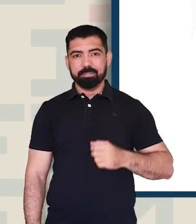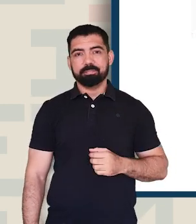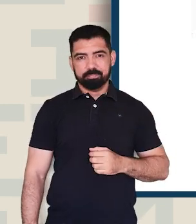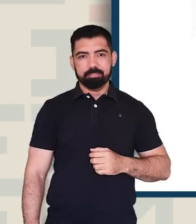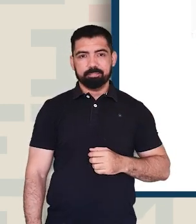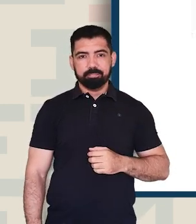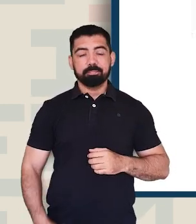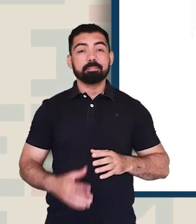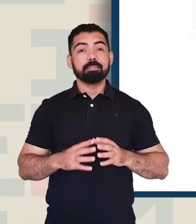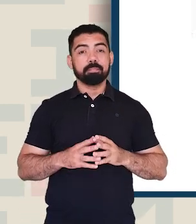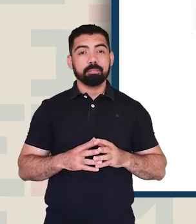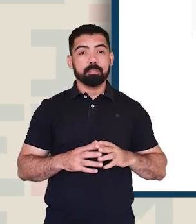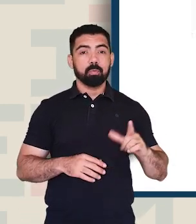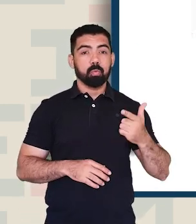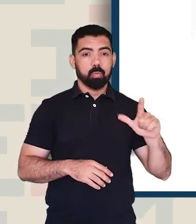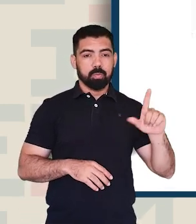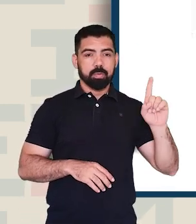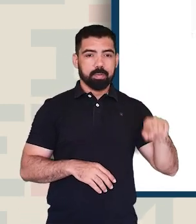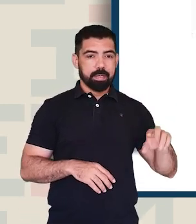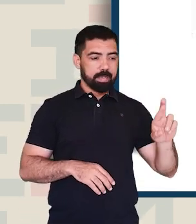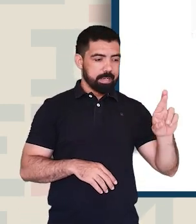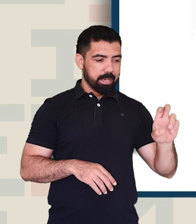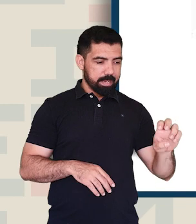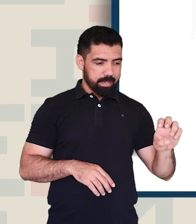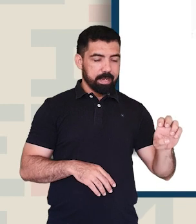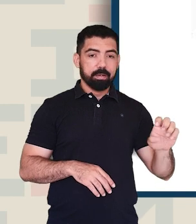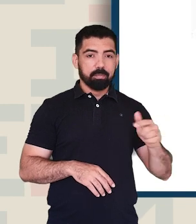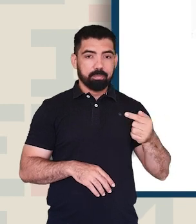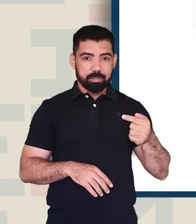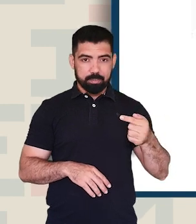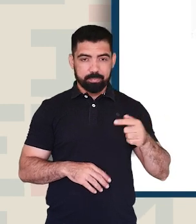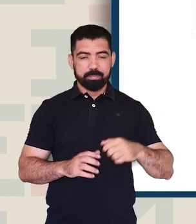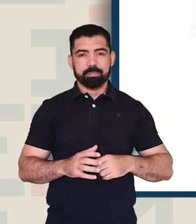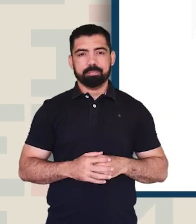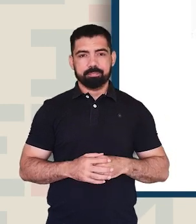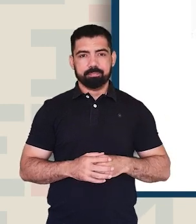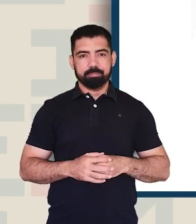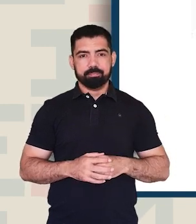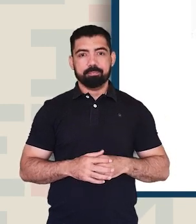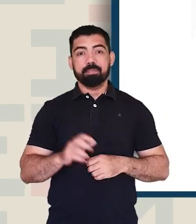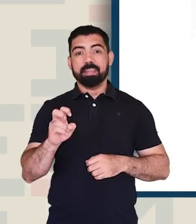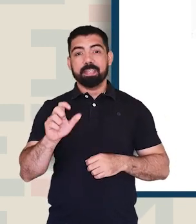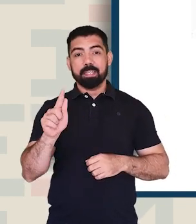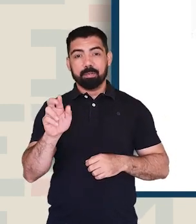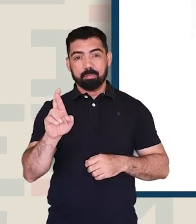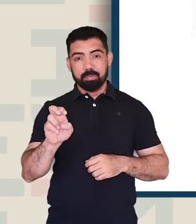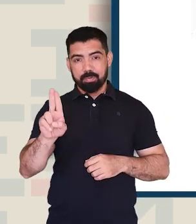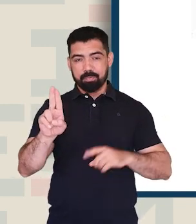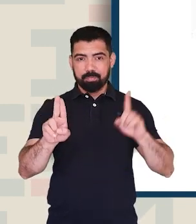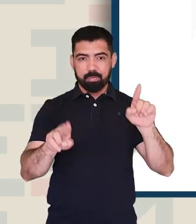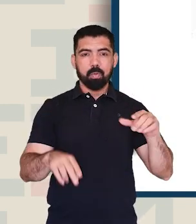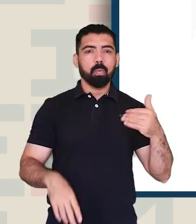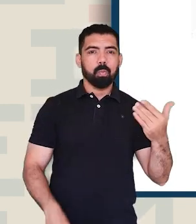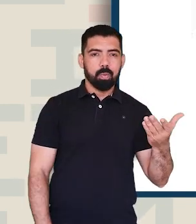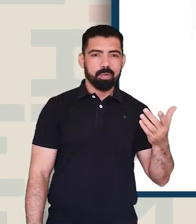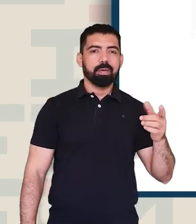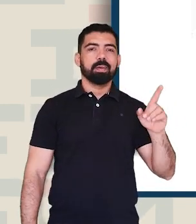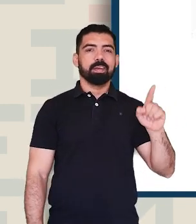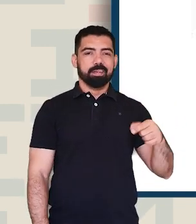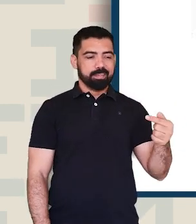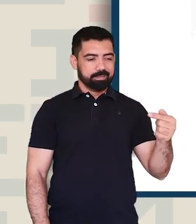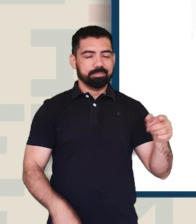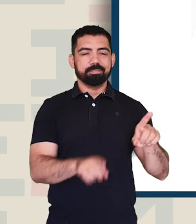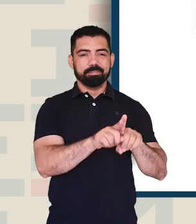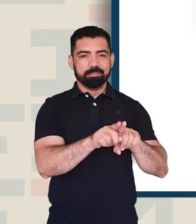certo? O acorde do quarto grau é um Ré com sétima. O do quinto grau também é